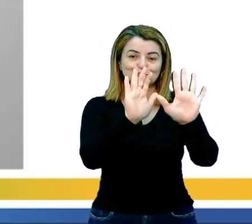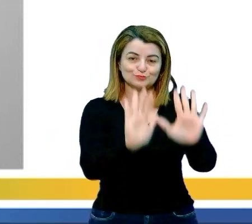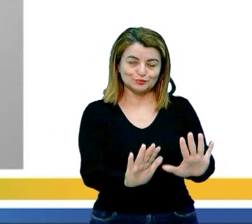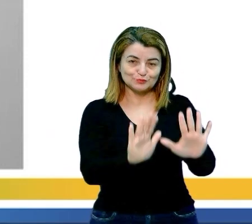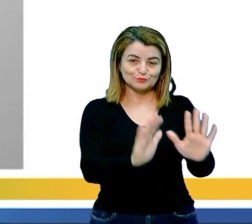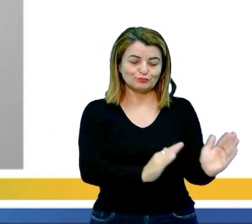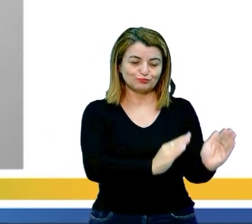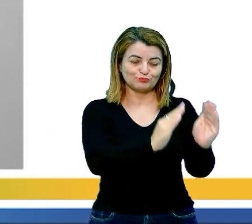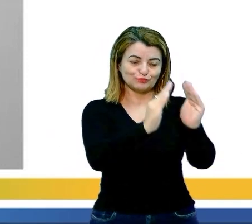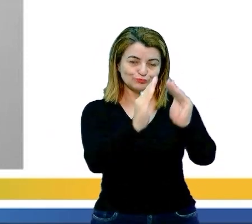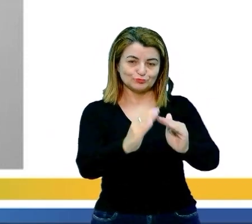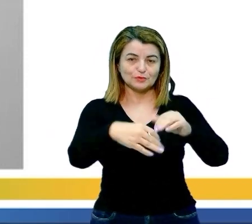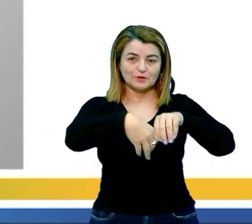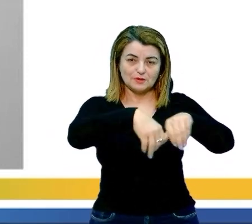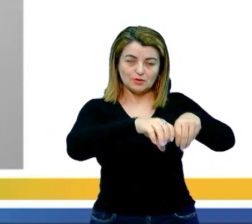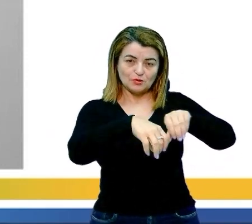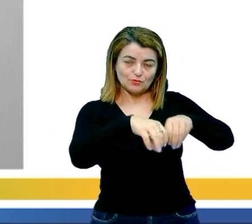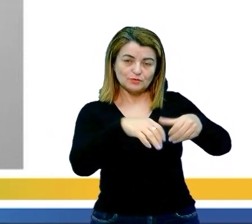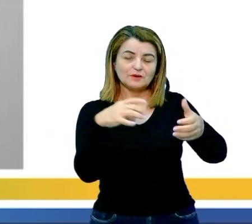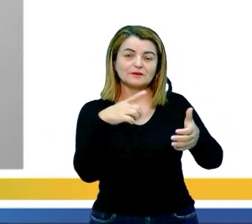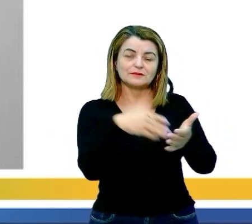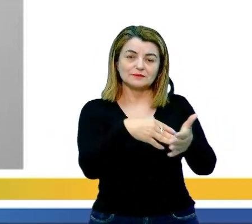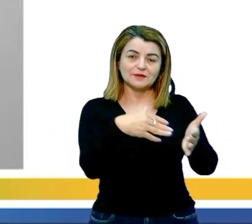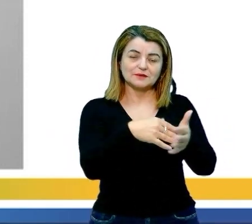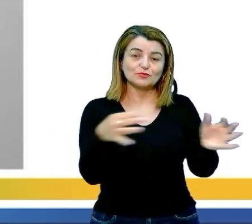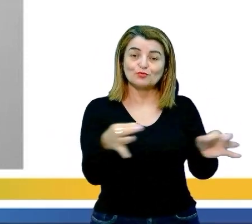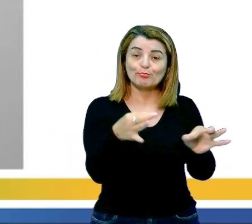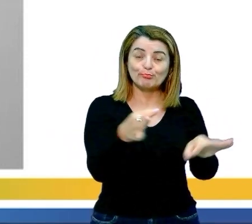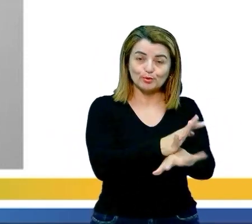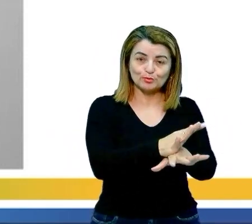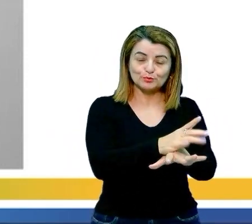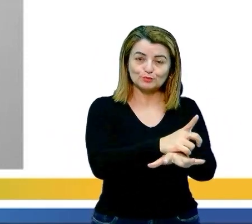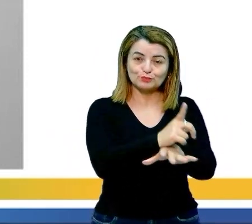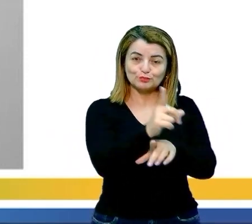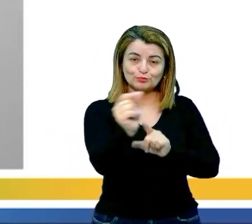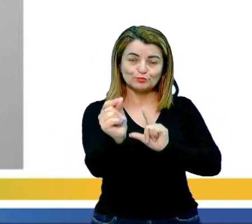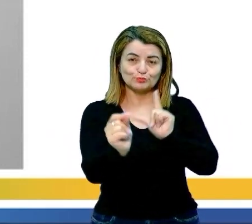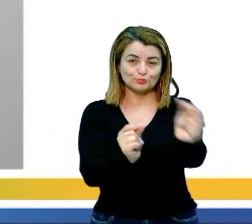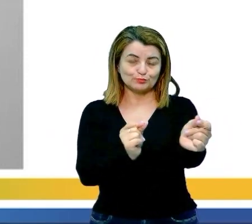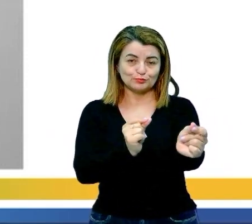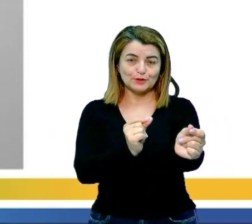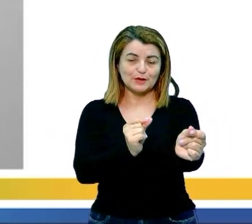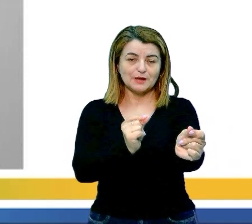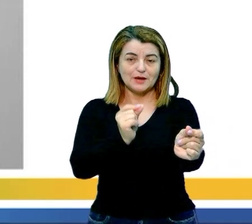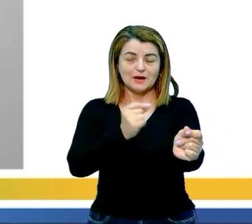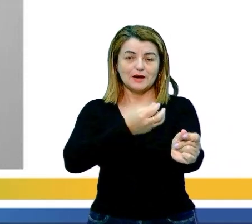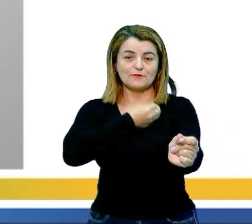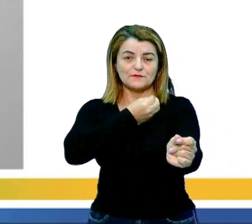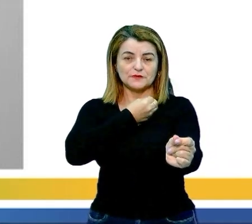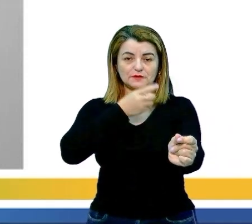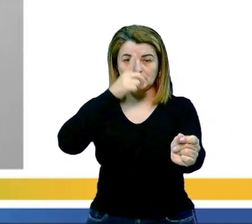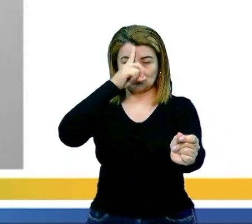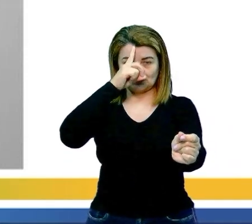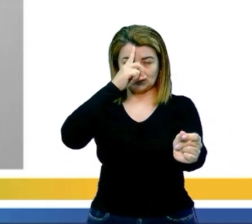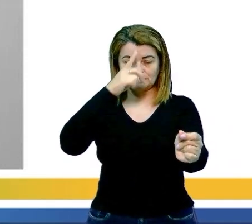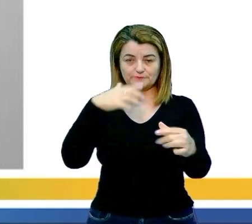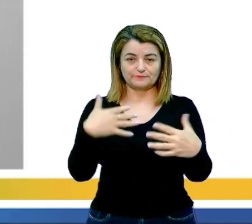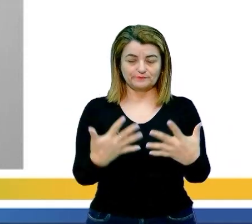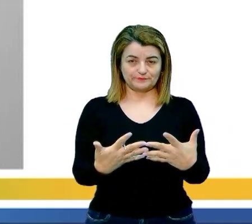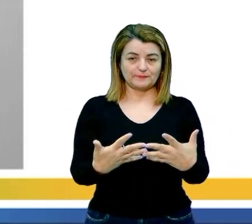parte da sua formação até que estejam prontos para a vida adulta. O processo